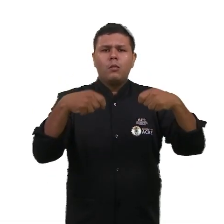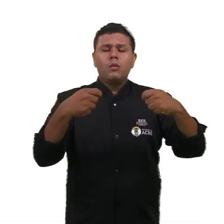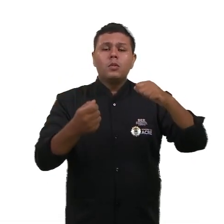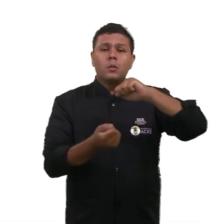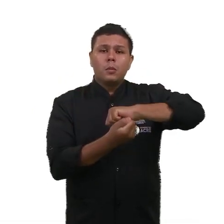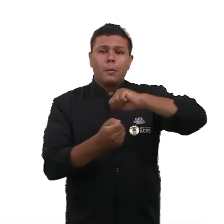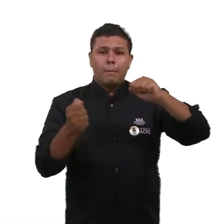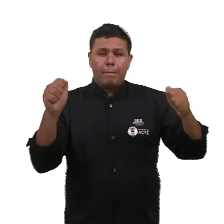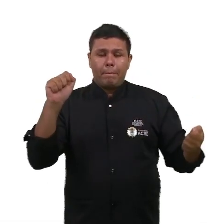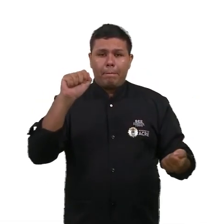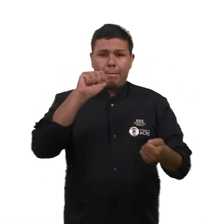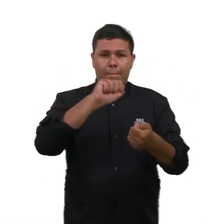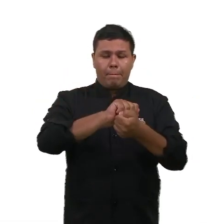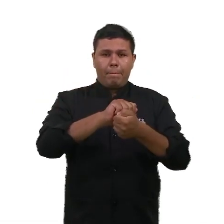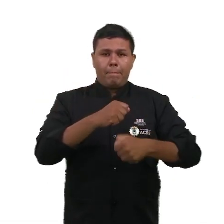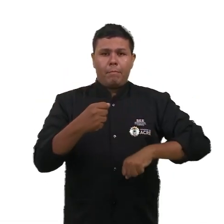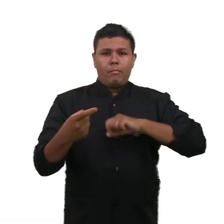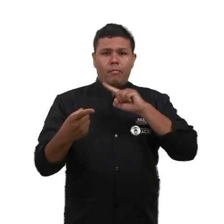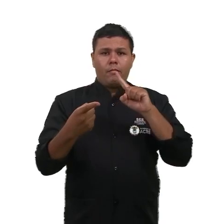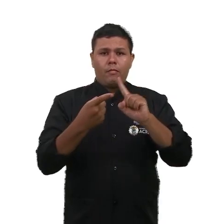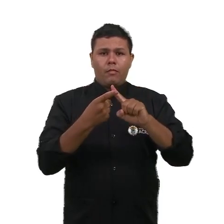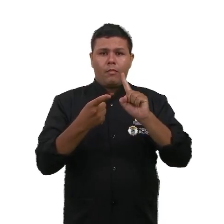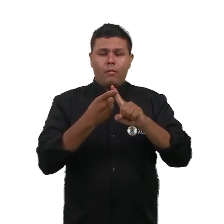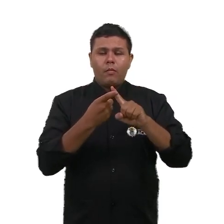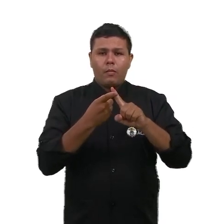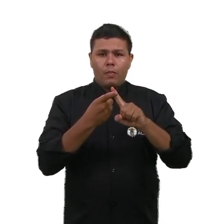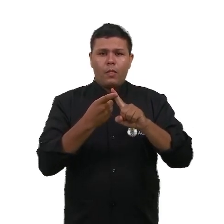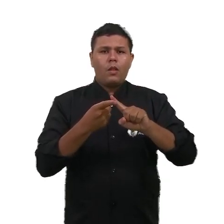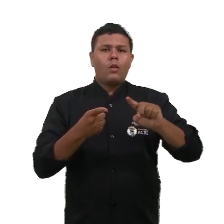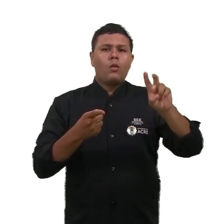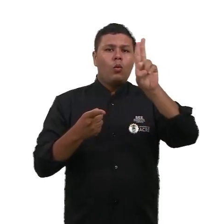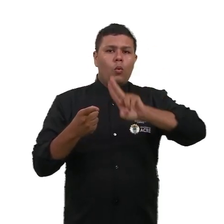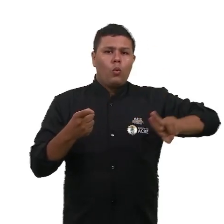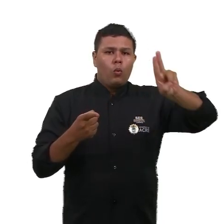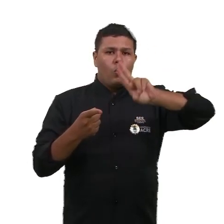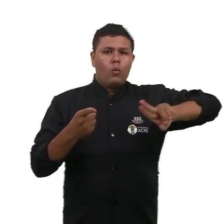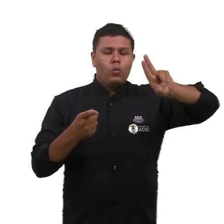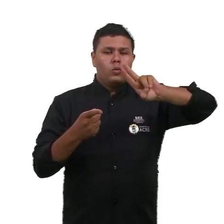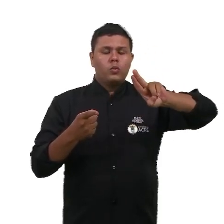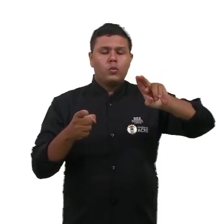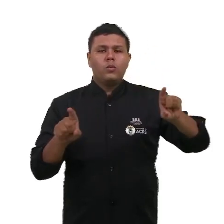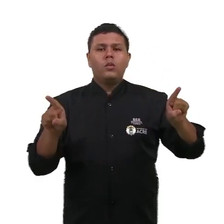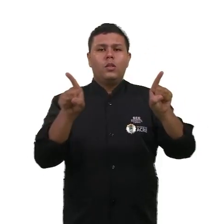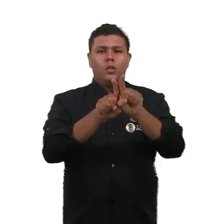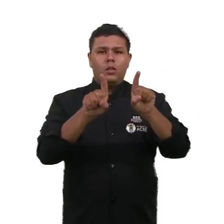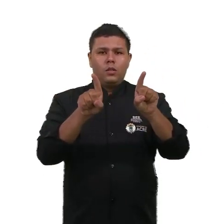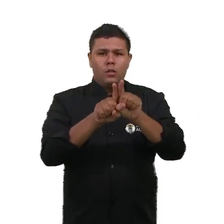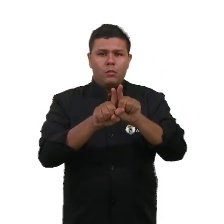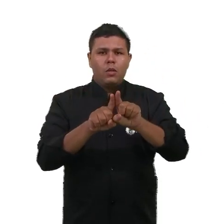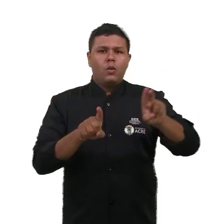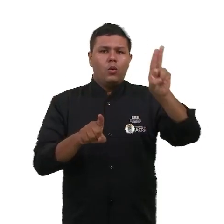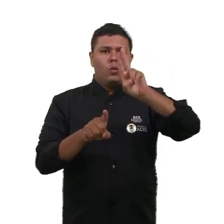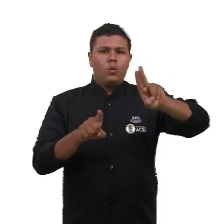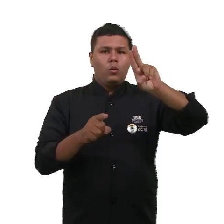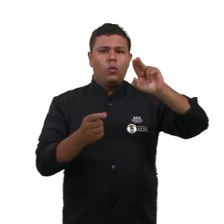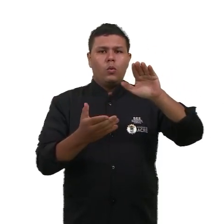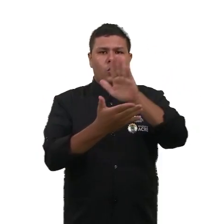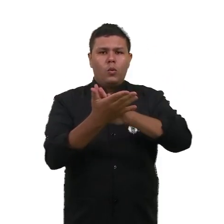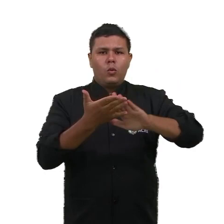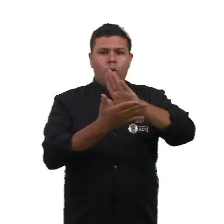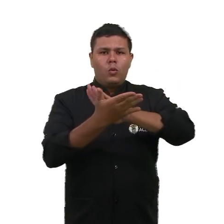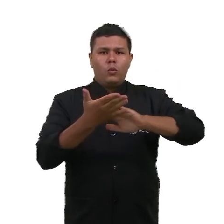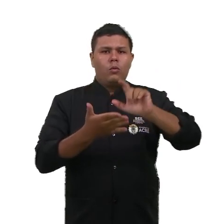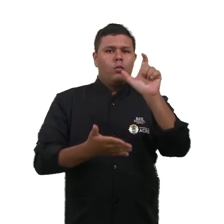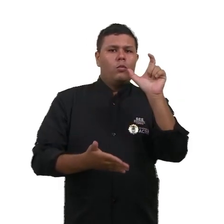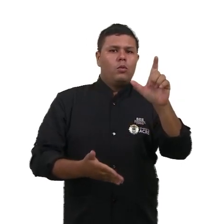isso, a primeira lei é conhecida como uso e desuso. Aqui a gente tem um velho exemplo